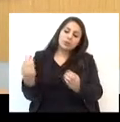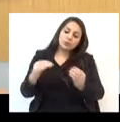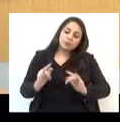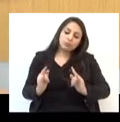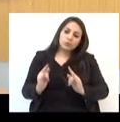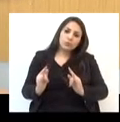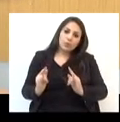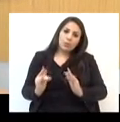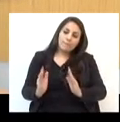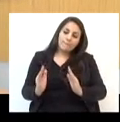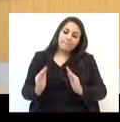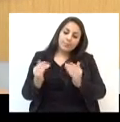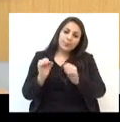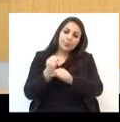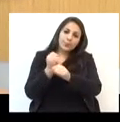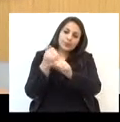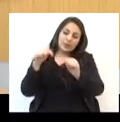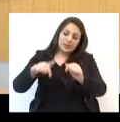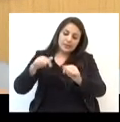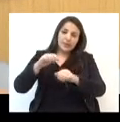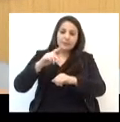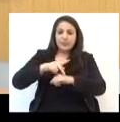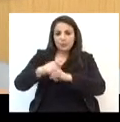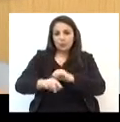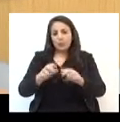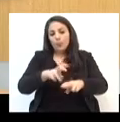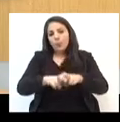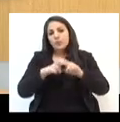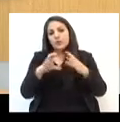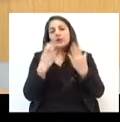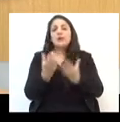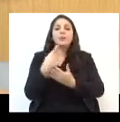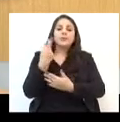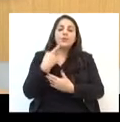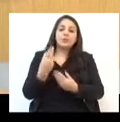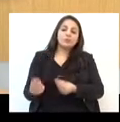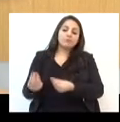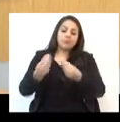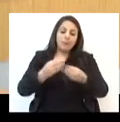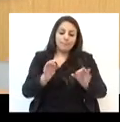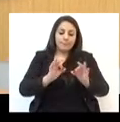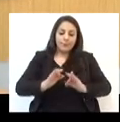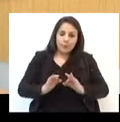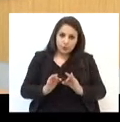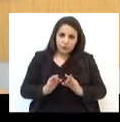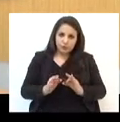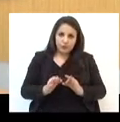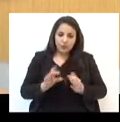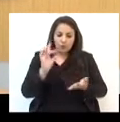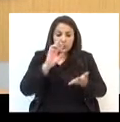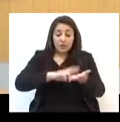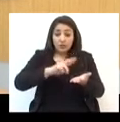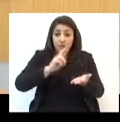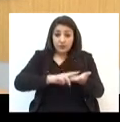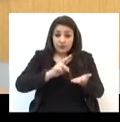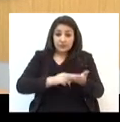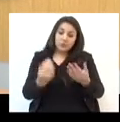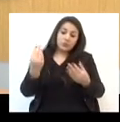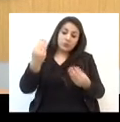cidade. Por isso, a Câmara de Vereadores recebeu um projeto regularizando a inclusão da empresa no Programa